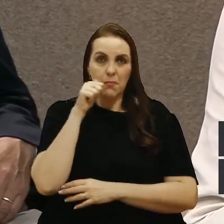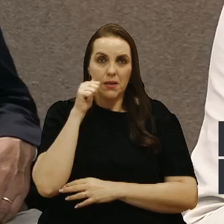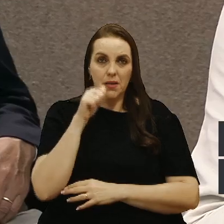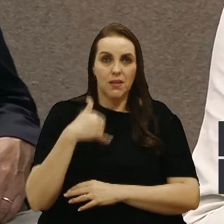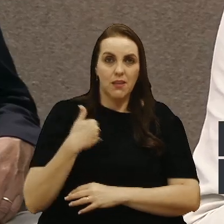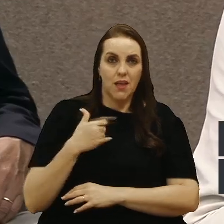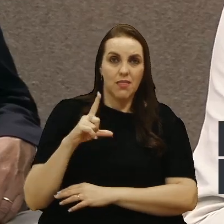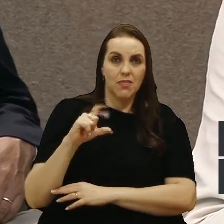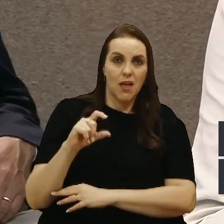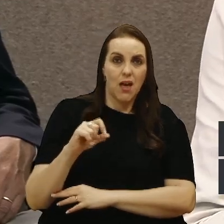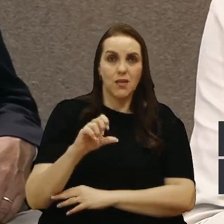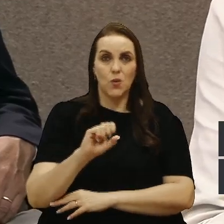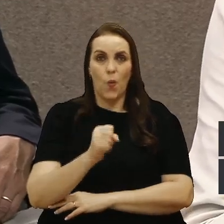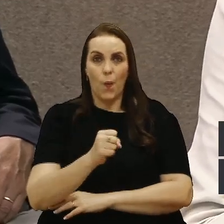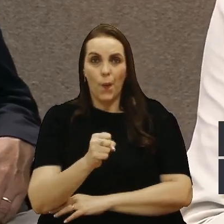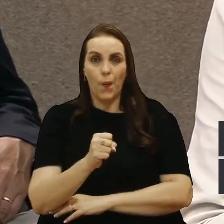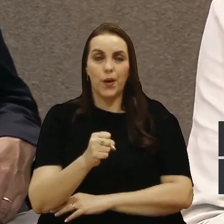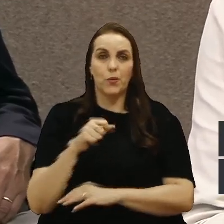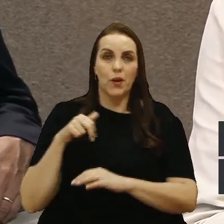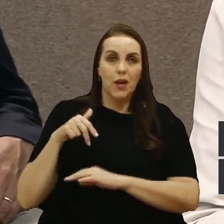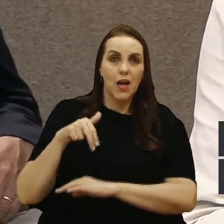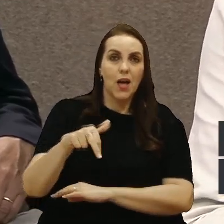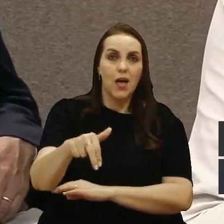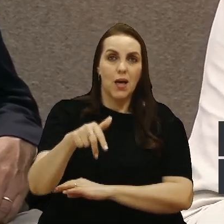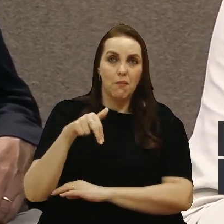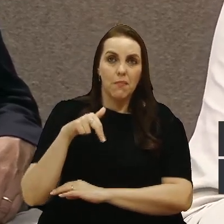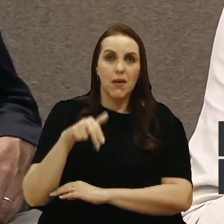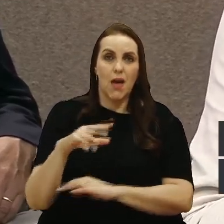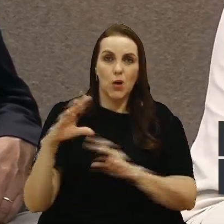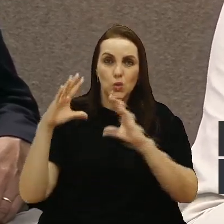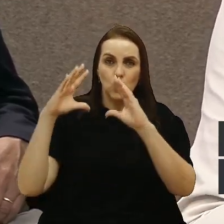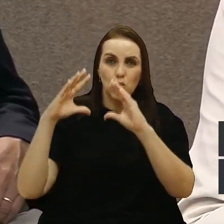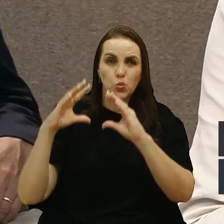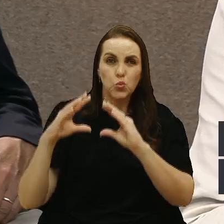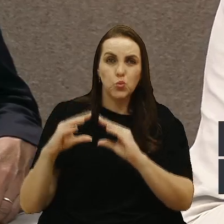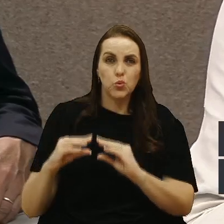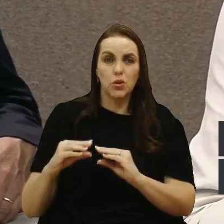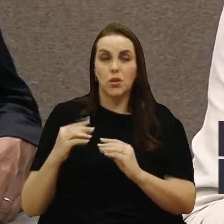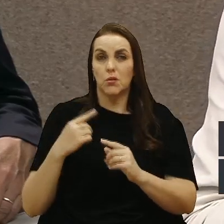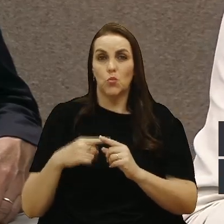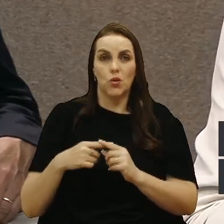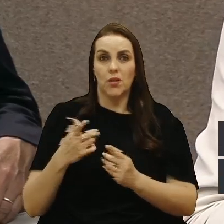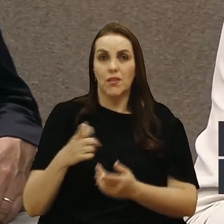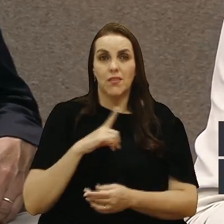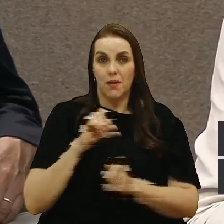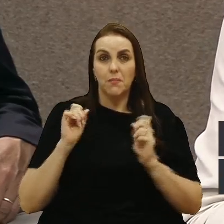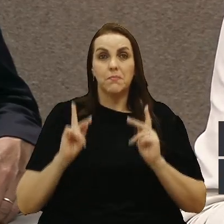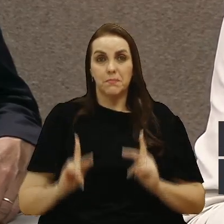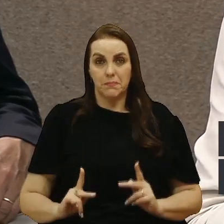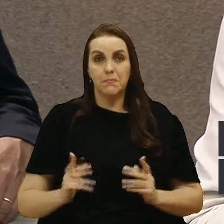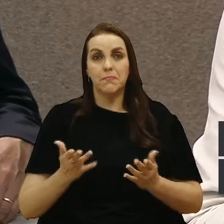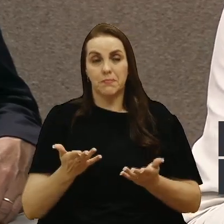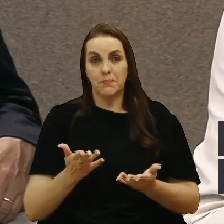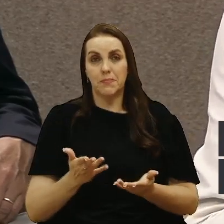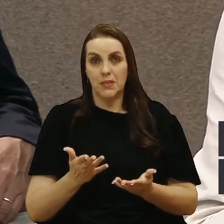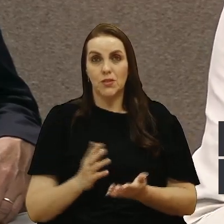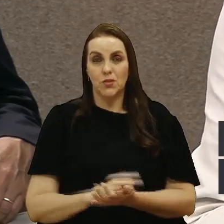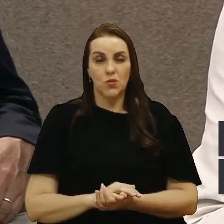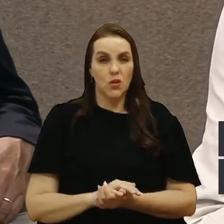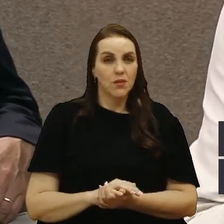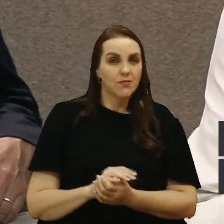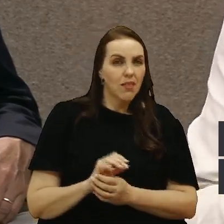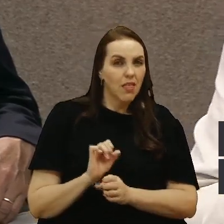anos de idade, de 8 anos de idade, caminhando pelo escuro, onde existem pessoas que estão